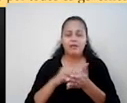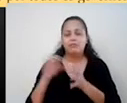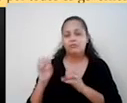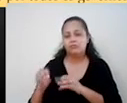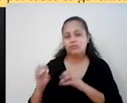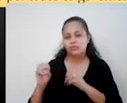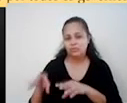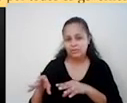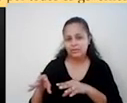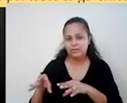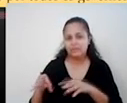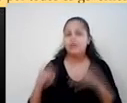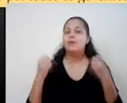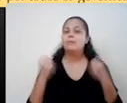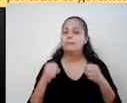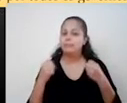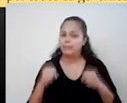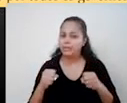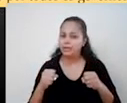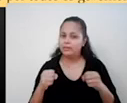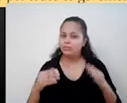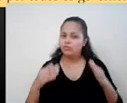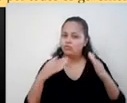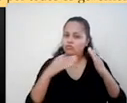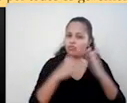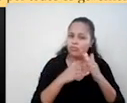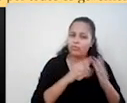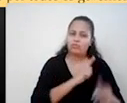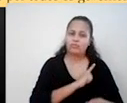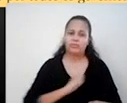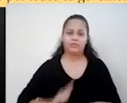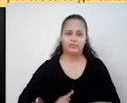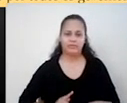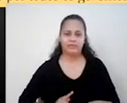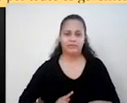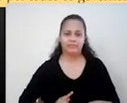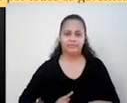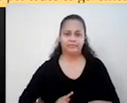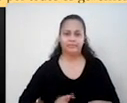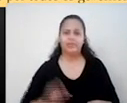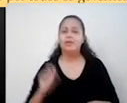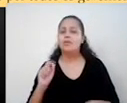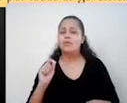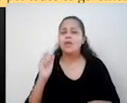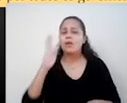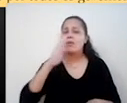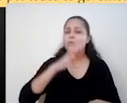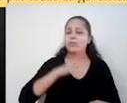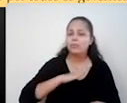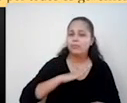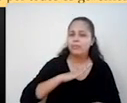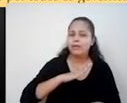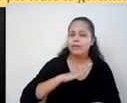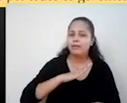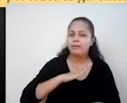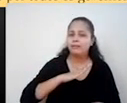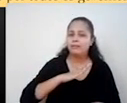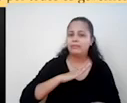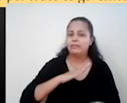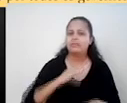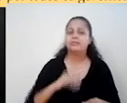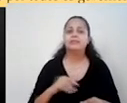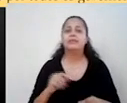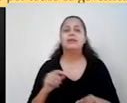das nações subdesenvolvidas, deve ser combatido por todos os governos. Então, um dos males das nações subdesenvolvidas é